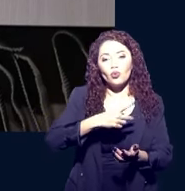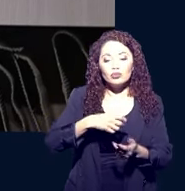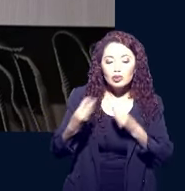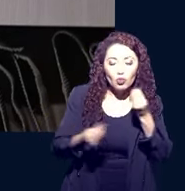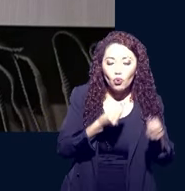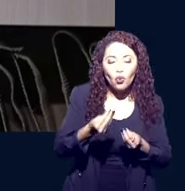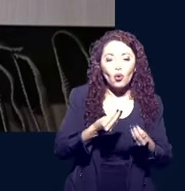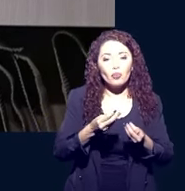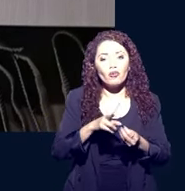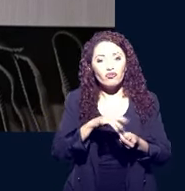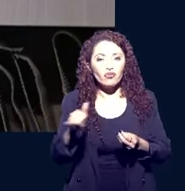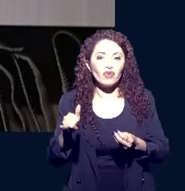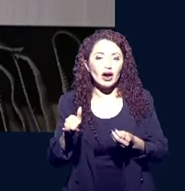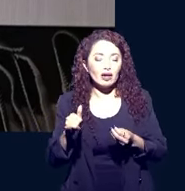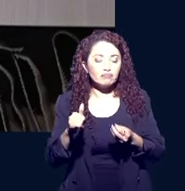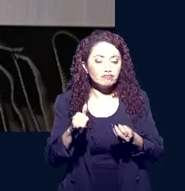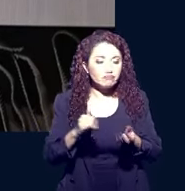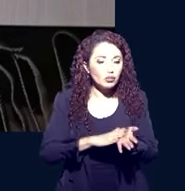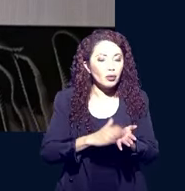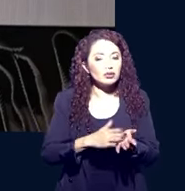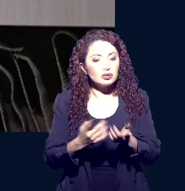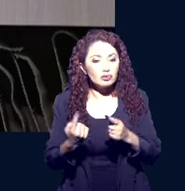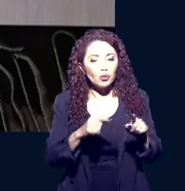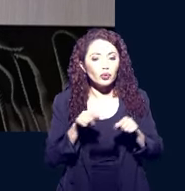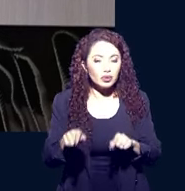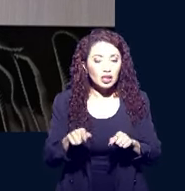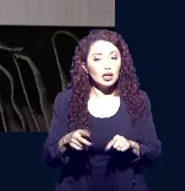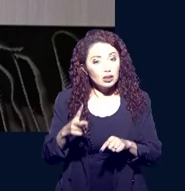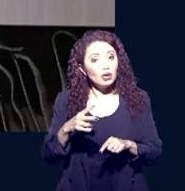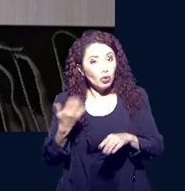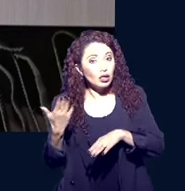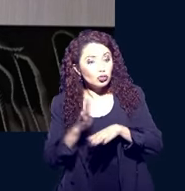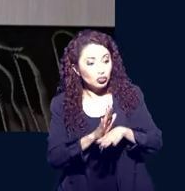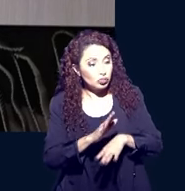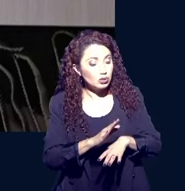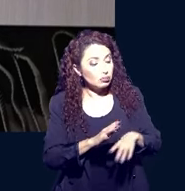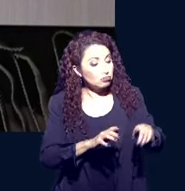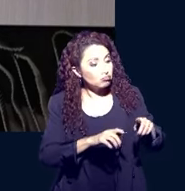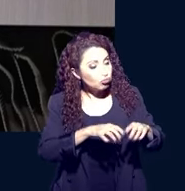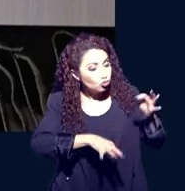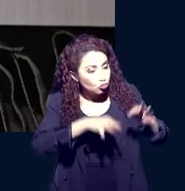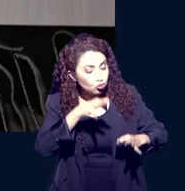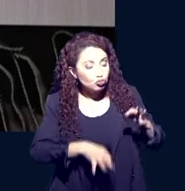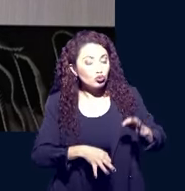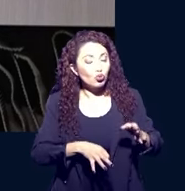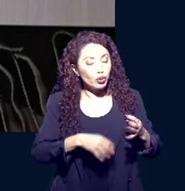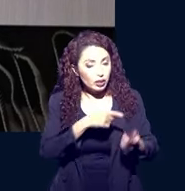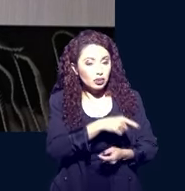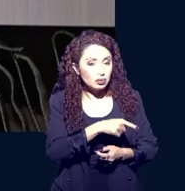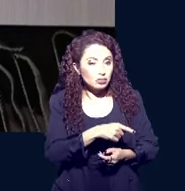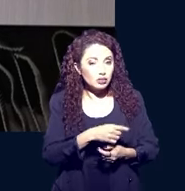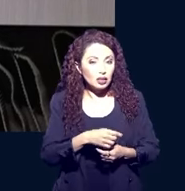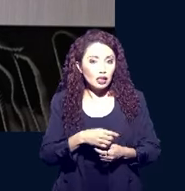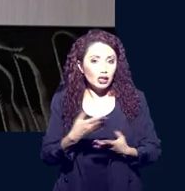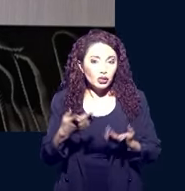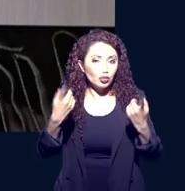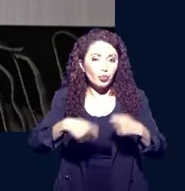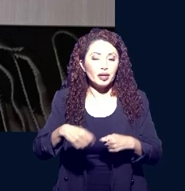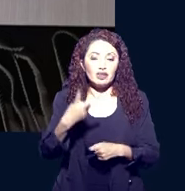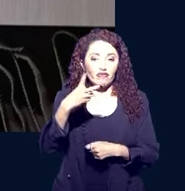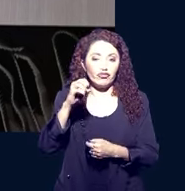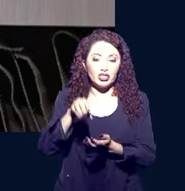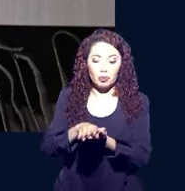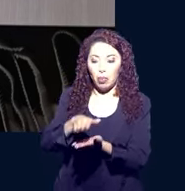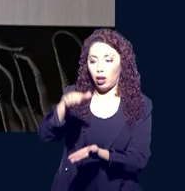a vida dos juízes desembargadores e dos ministros se em lugar de ter que foliar 20 volumes isso